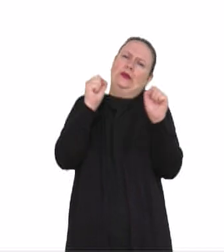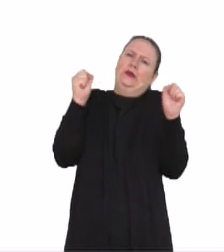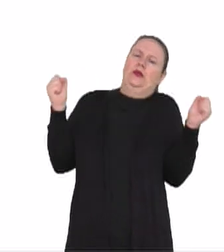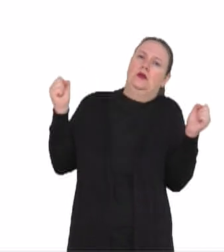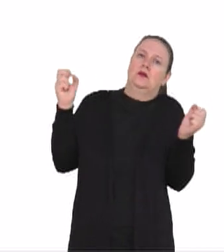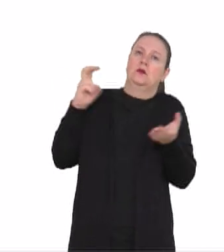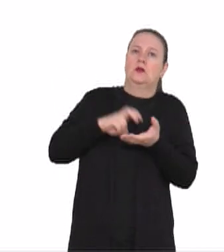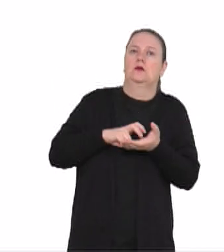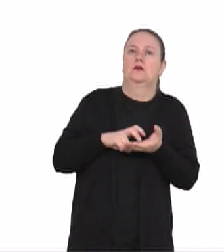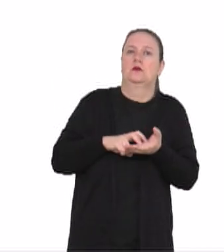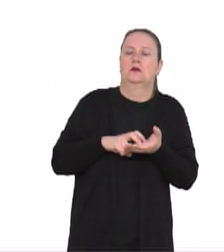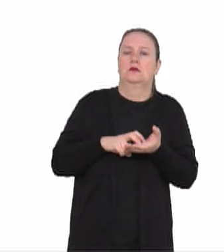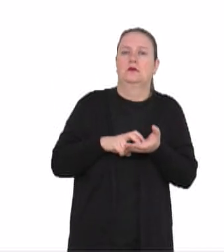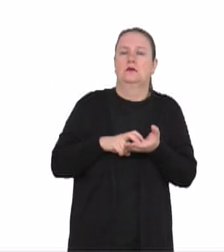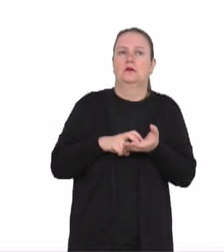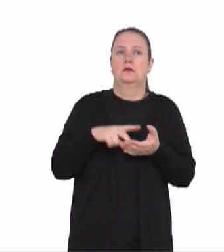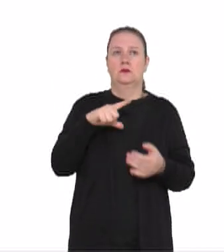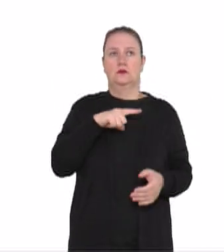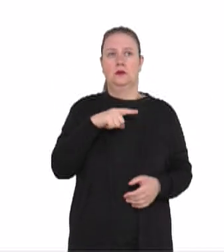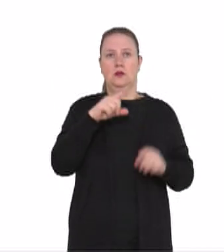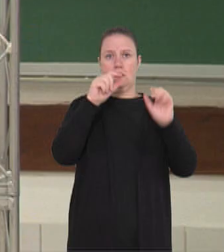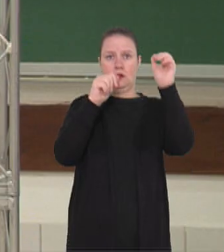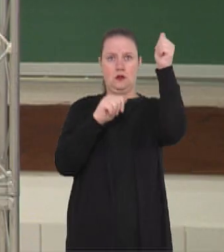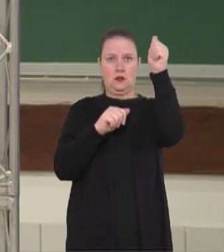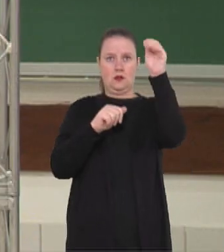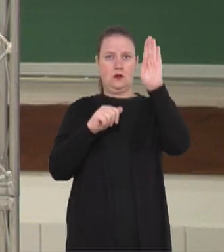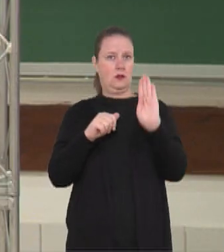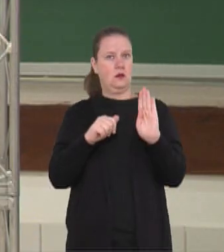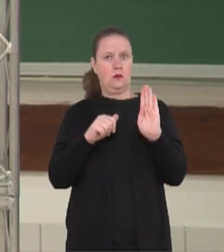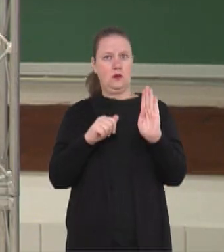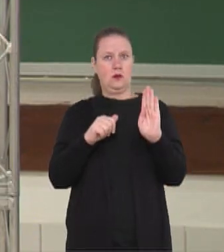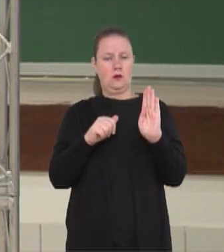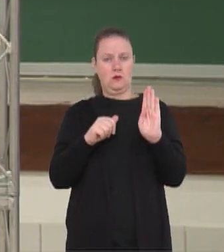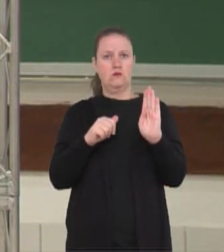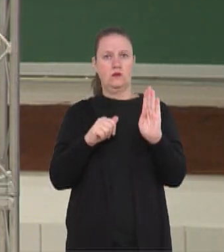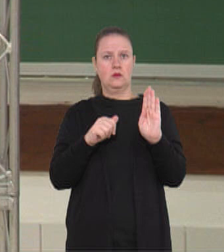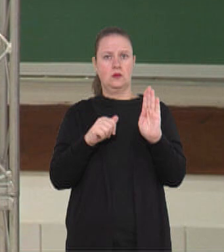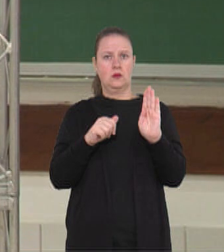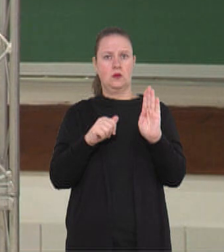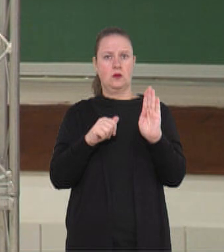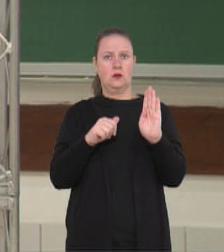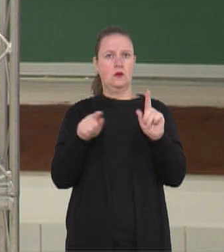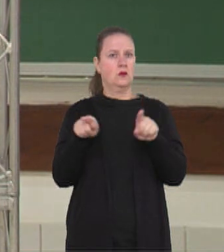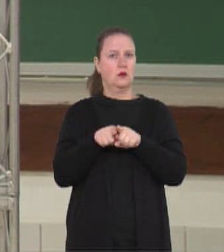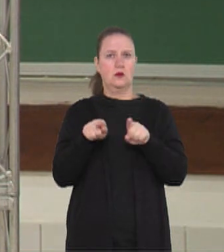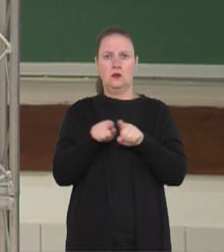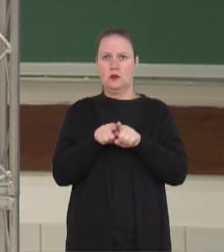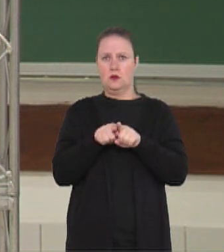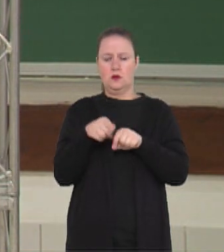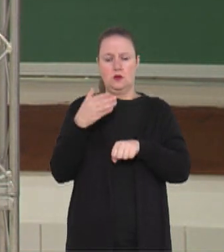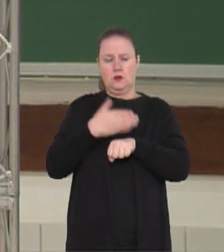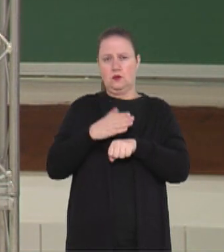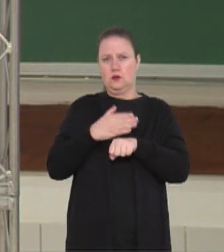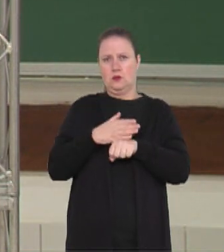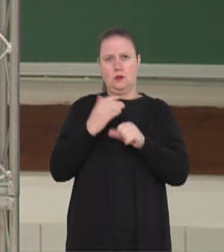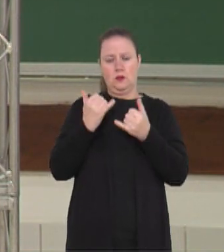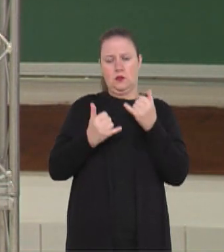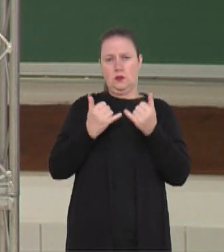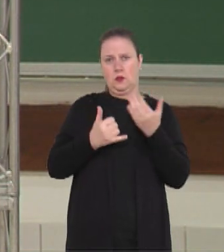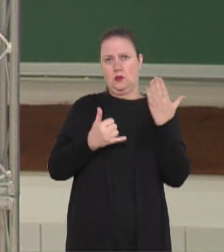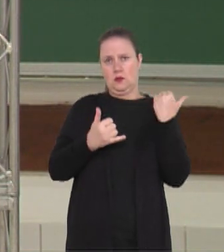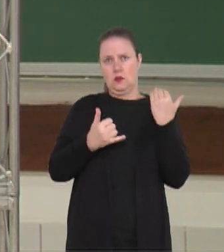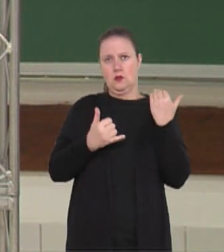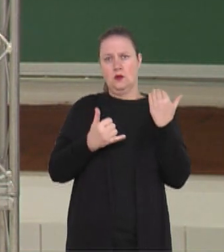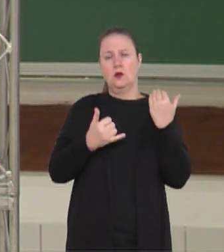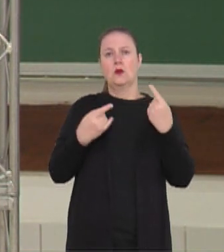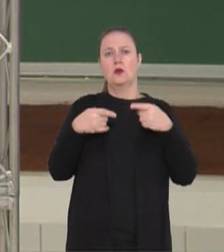tem wakes ou wake. Seguindo a mesma lógica da questão anterior, a gente tem que escolher o verbo apropriado.